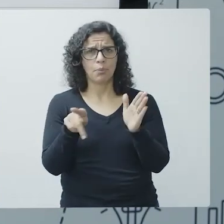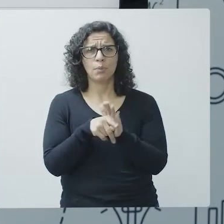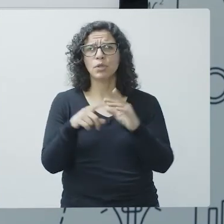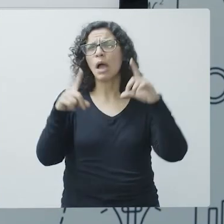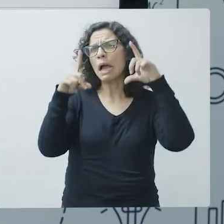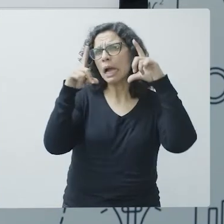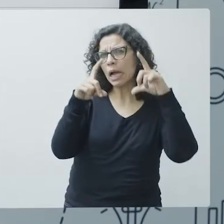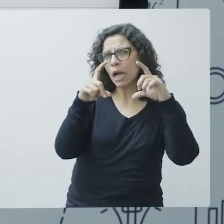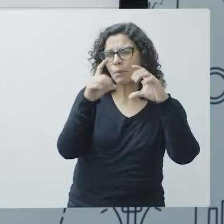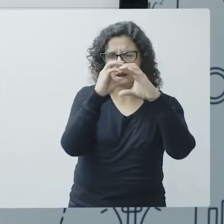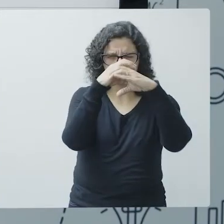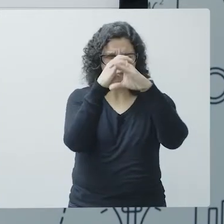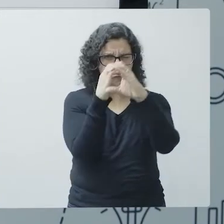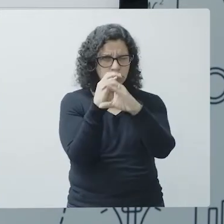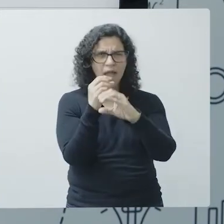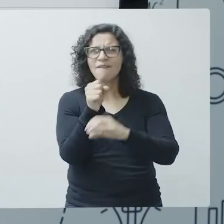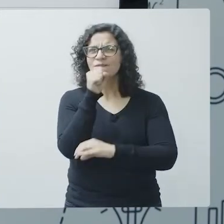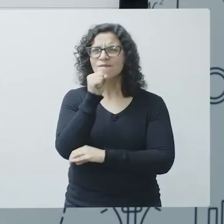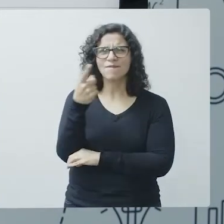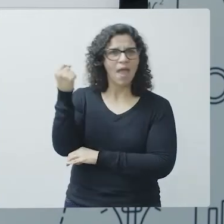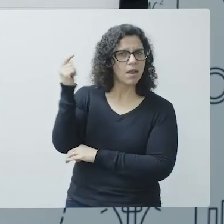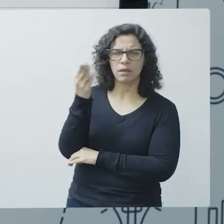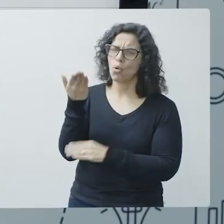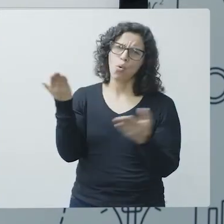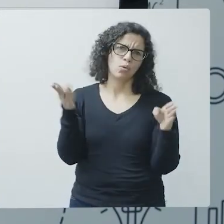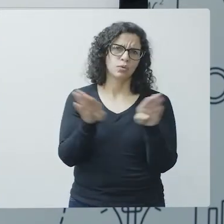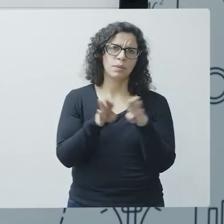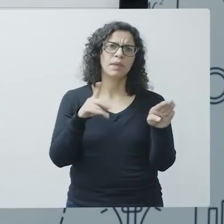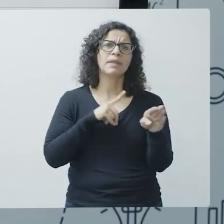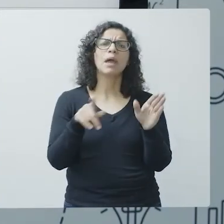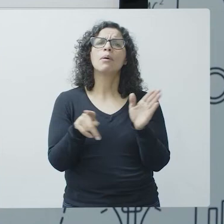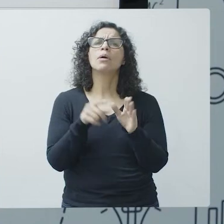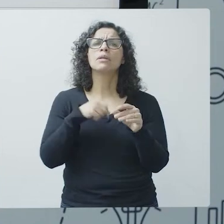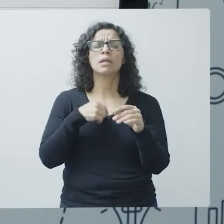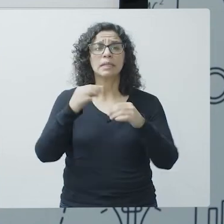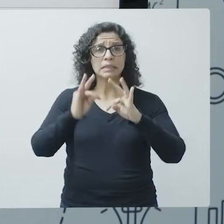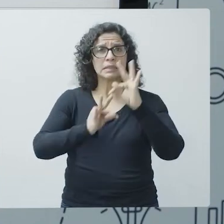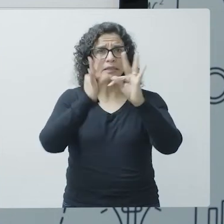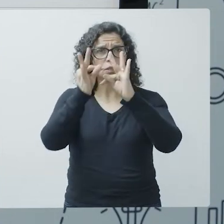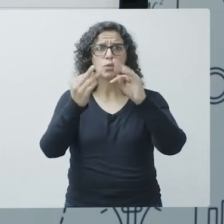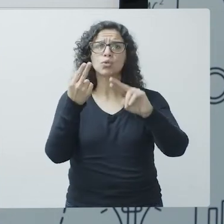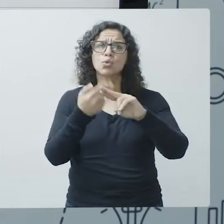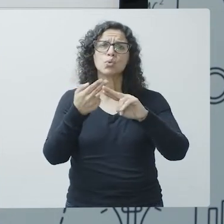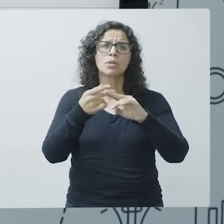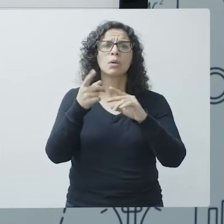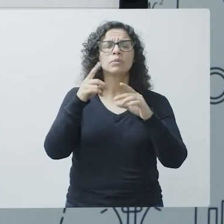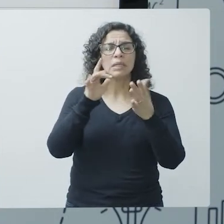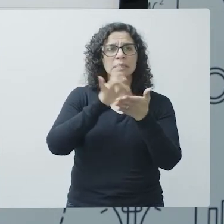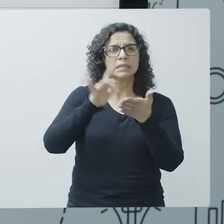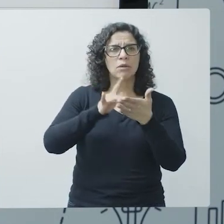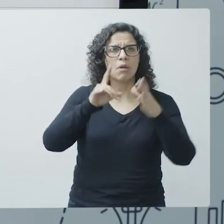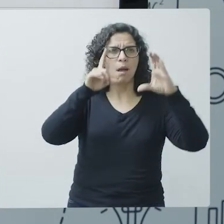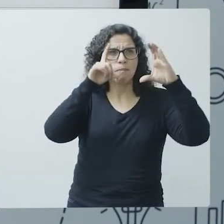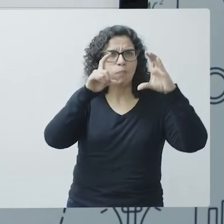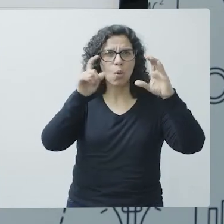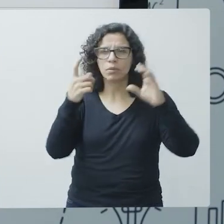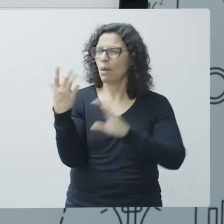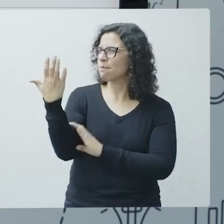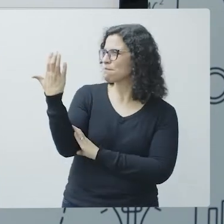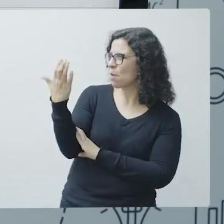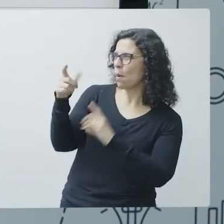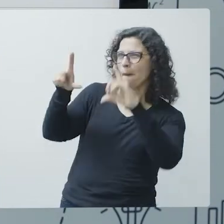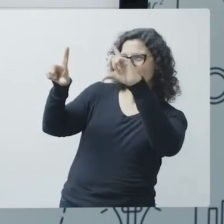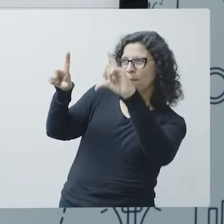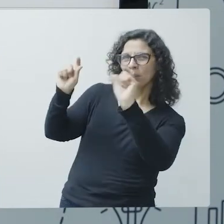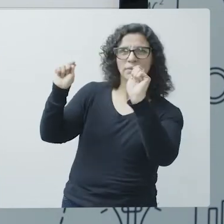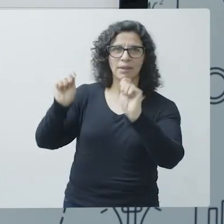aquelas câmeras, né, como aquela que apareceu lá nas imagens. Hoje em dia, nós temos aí com a tecnologia, nós temos celulares que tiram né? Nós podemos tirar